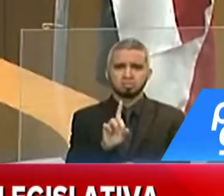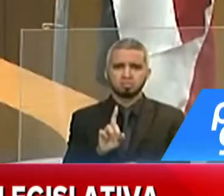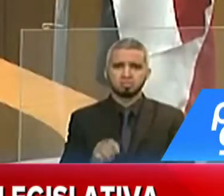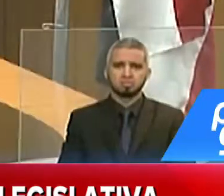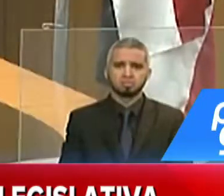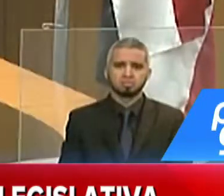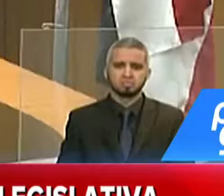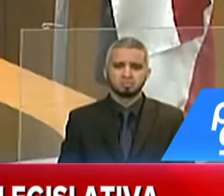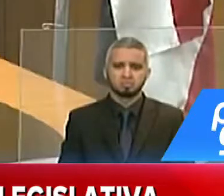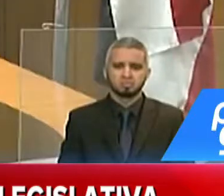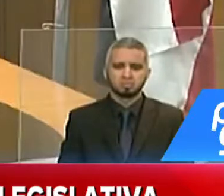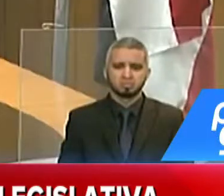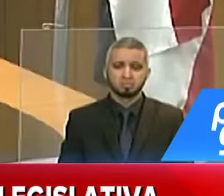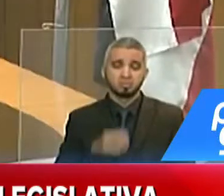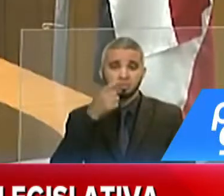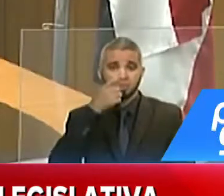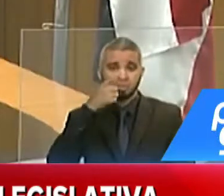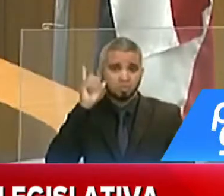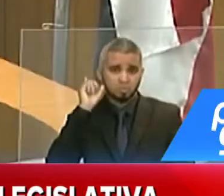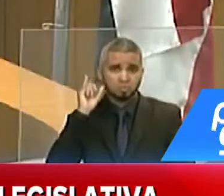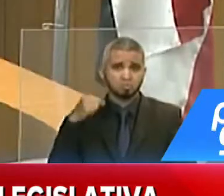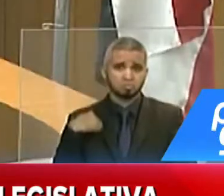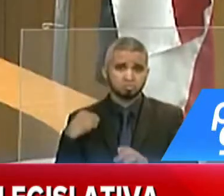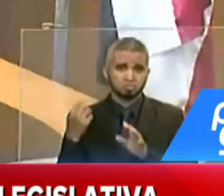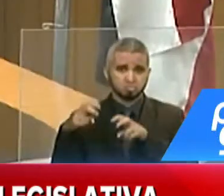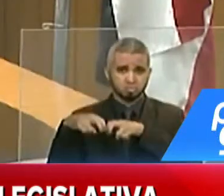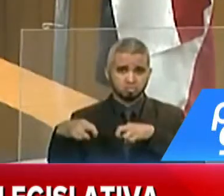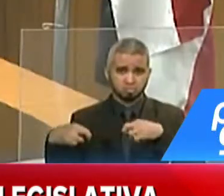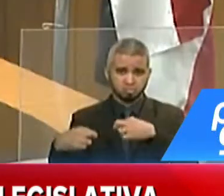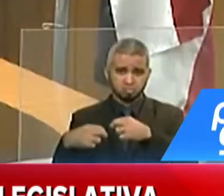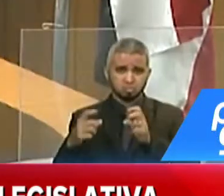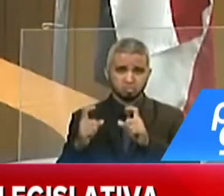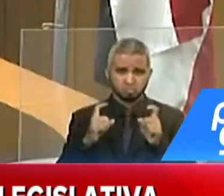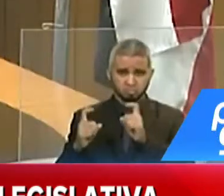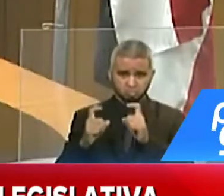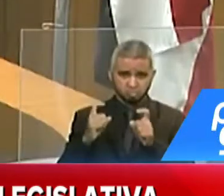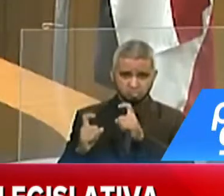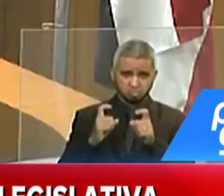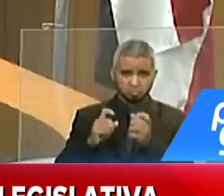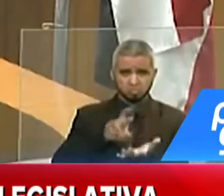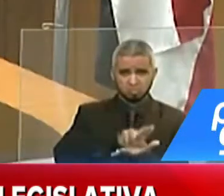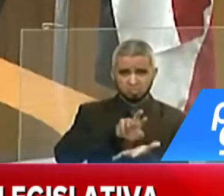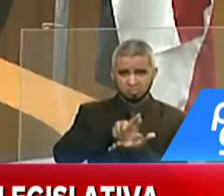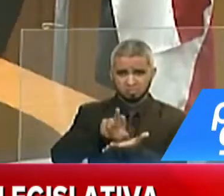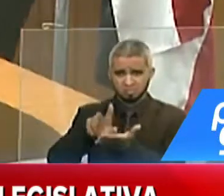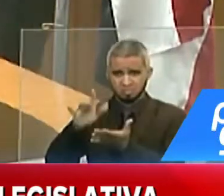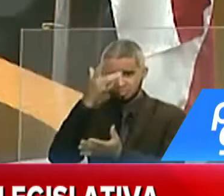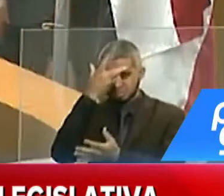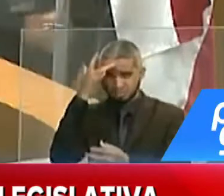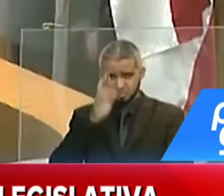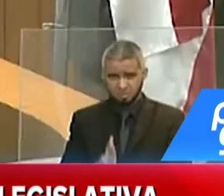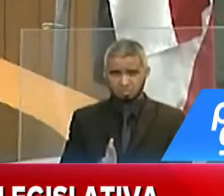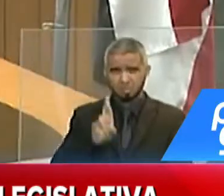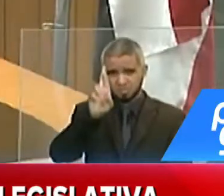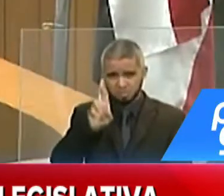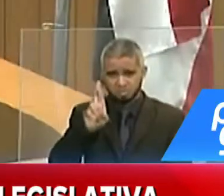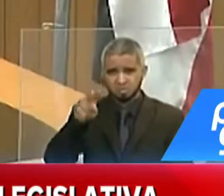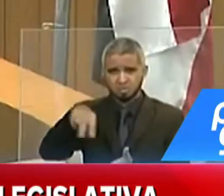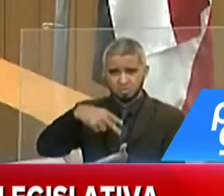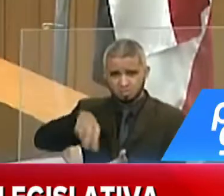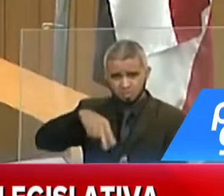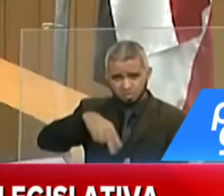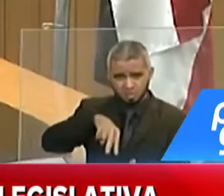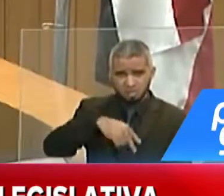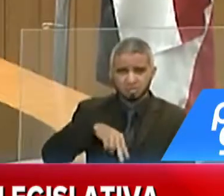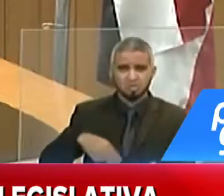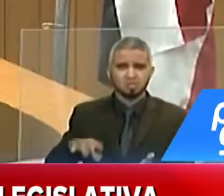tive a oportunidade de me reunir com vários representantes de brincadeiras, artistas que estavam aqui na